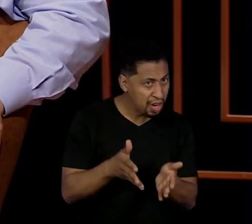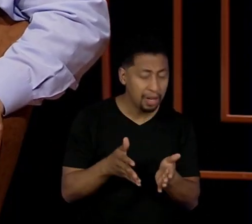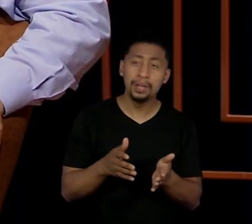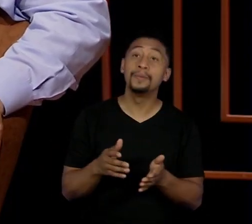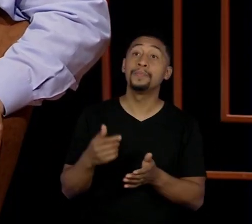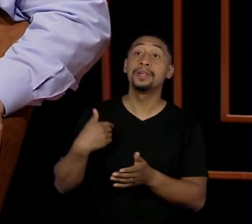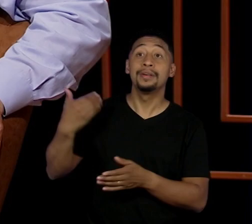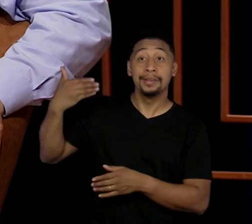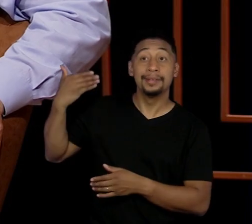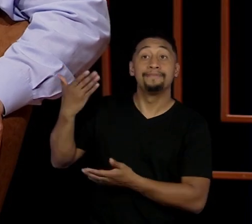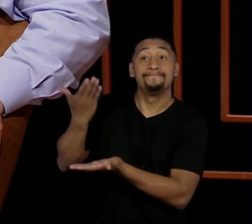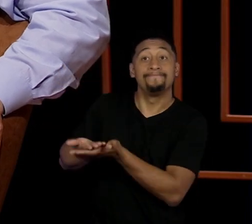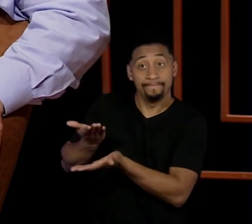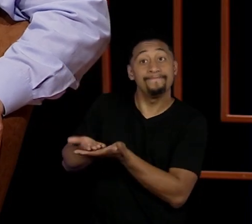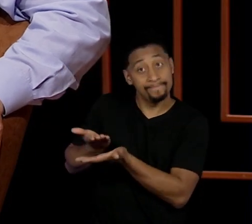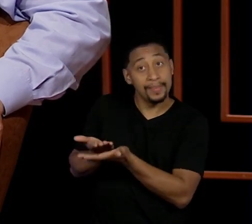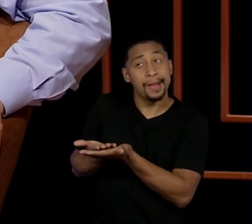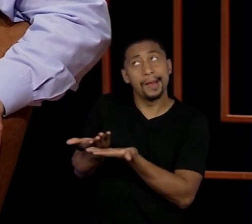era